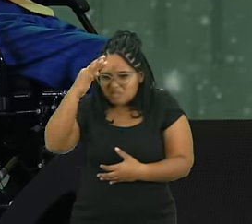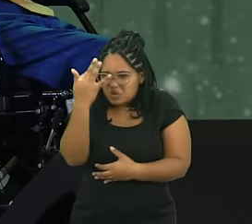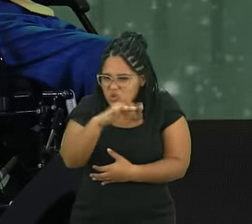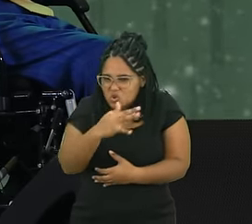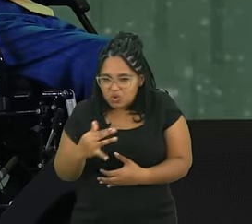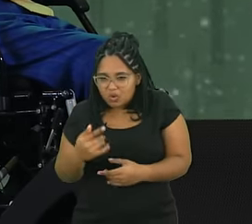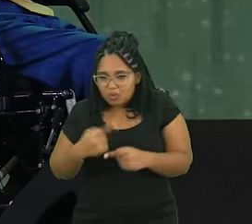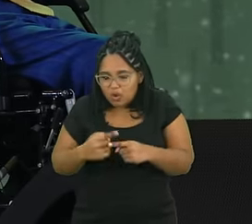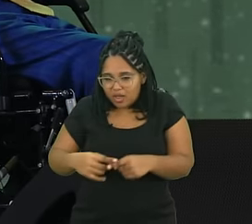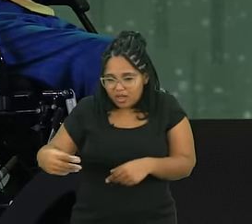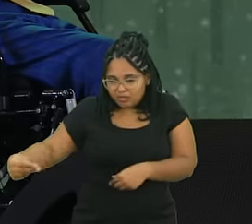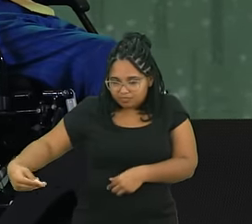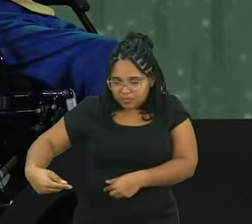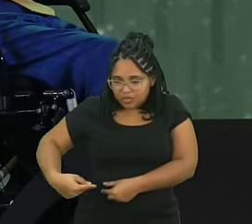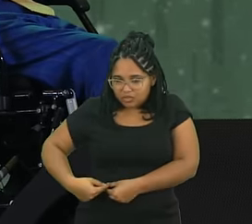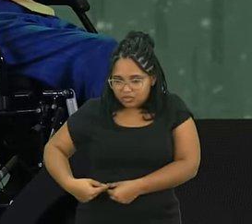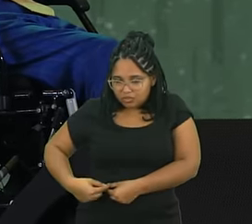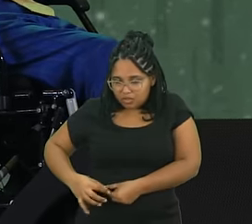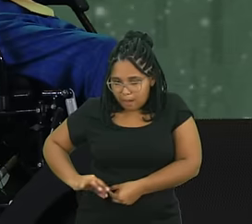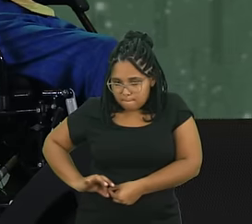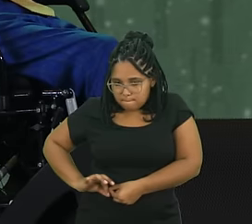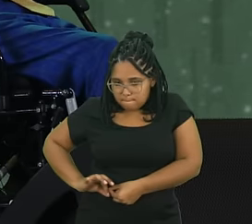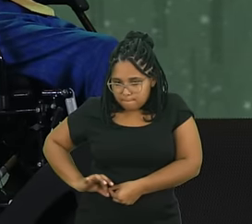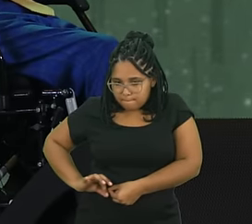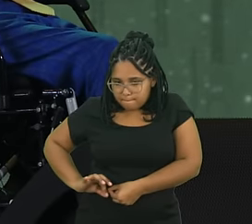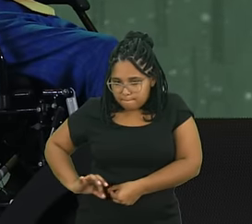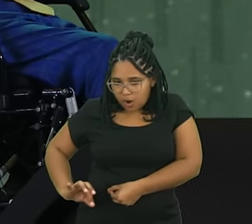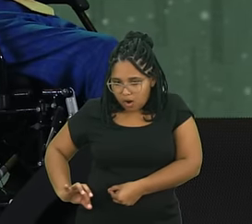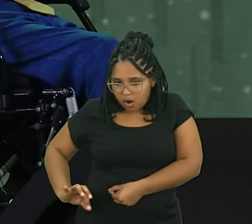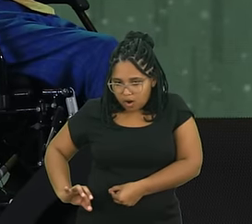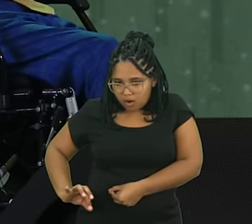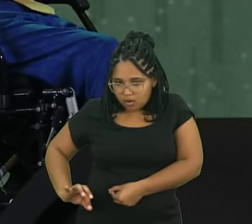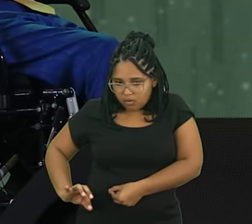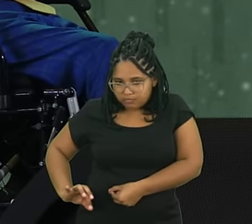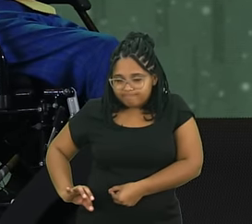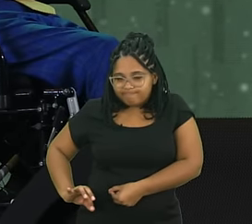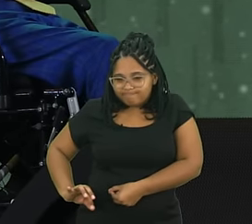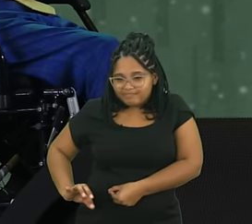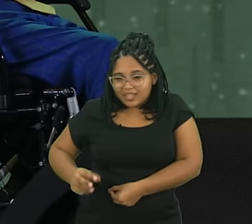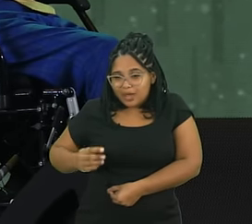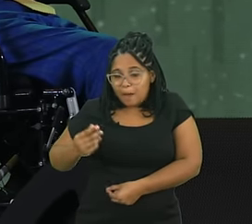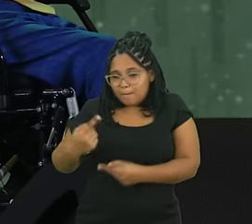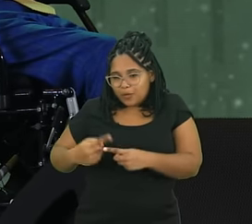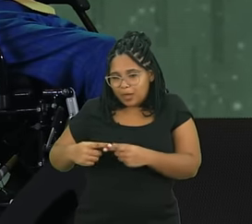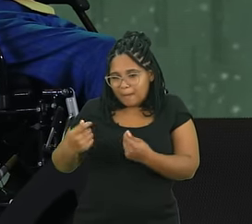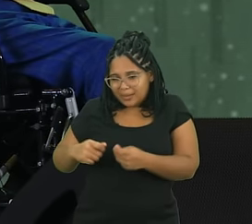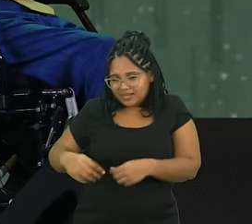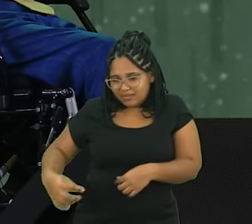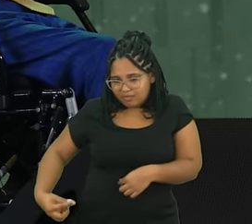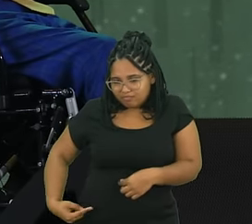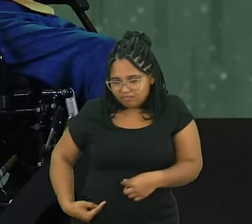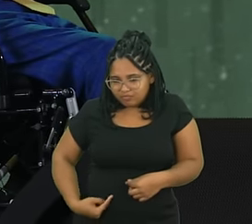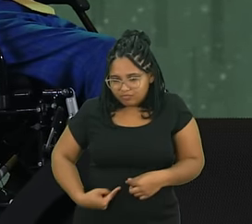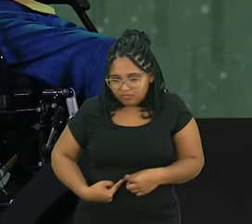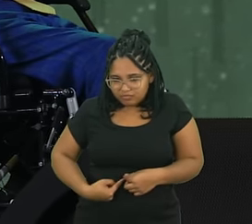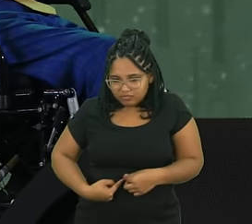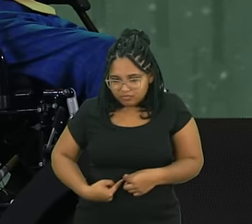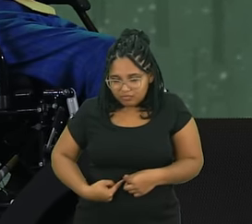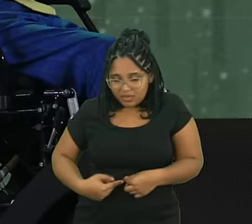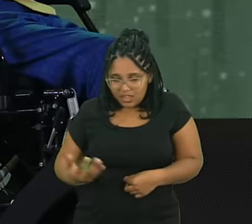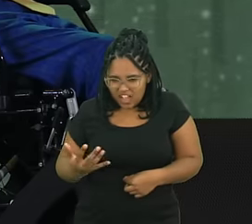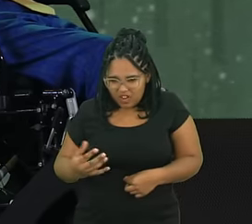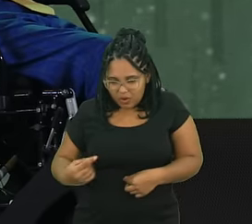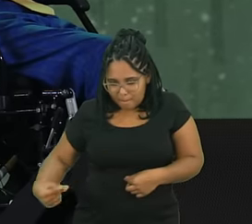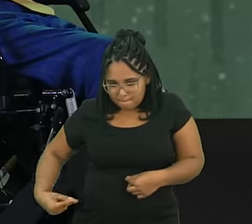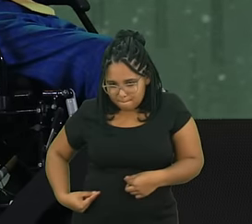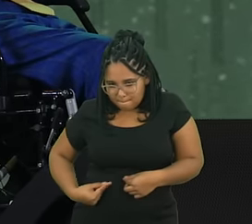se soltou. E em vez daquela dieta ficar no estômago, ela se espalhou para todo o sistema